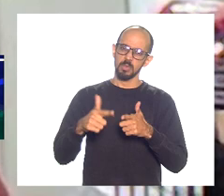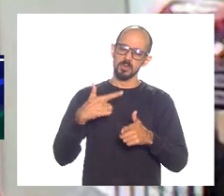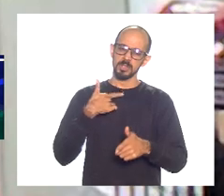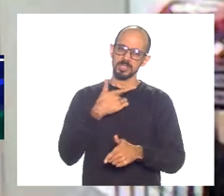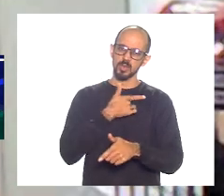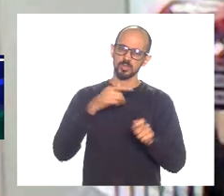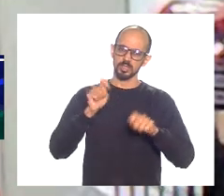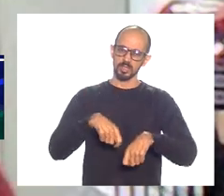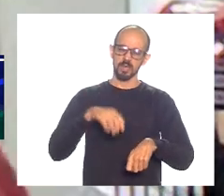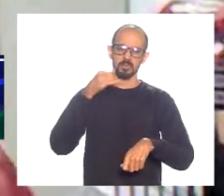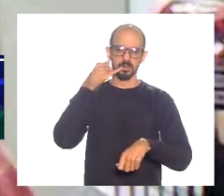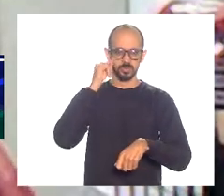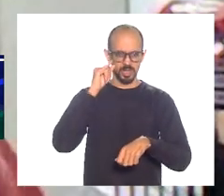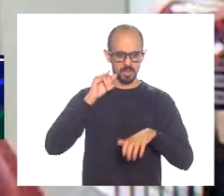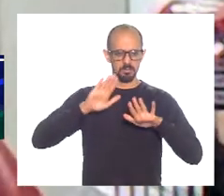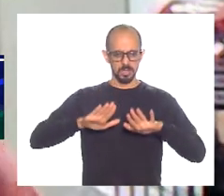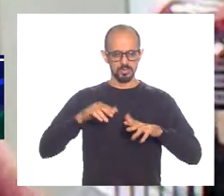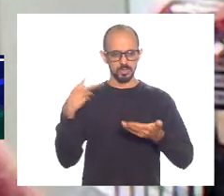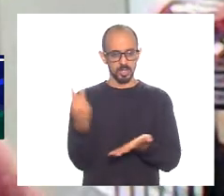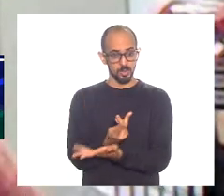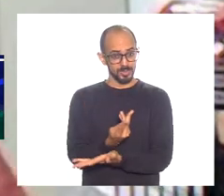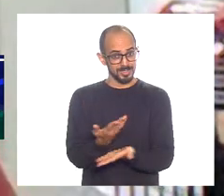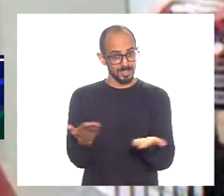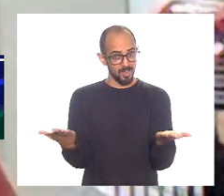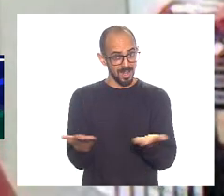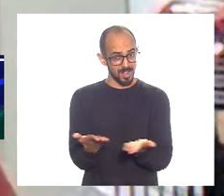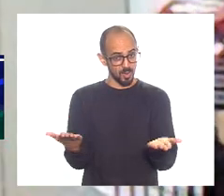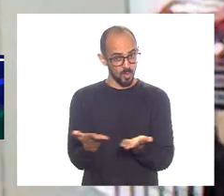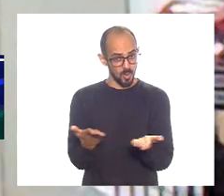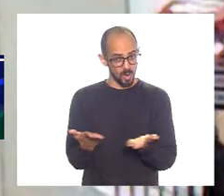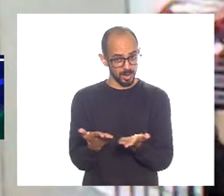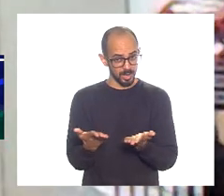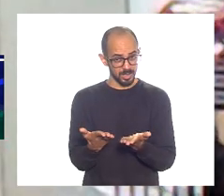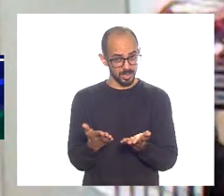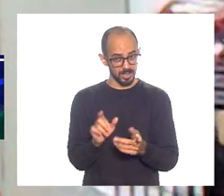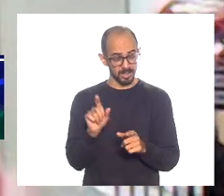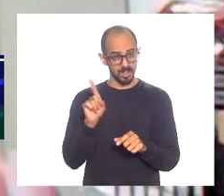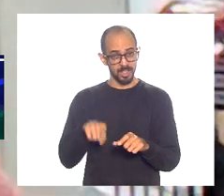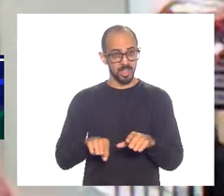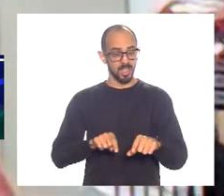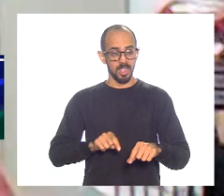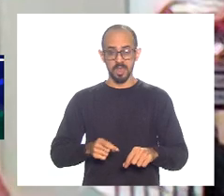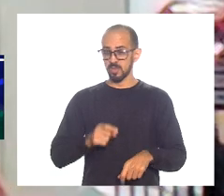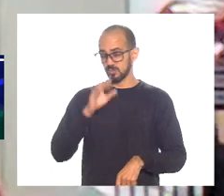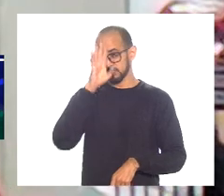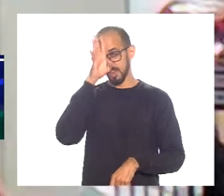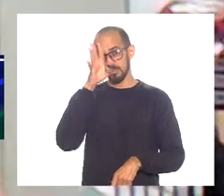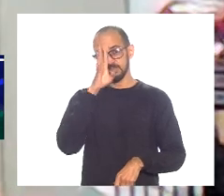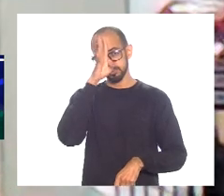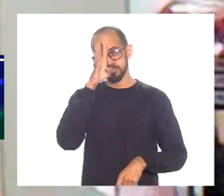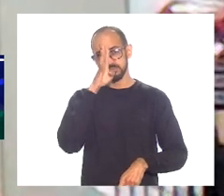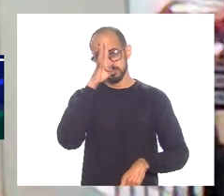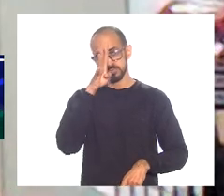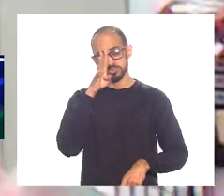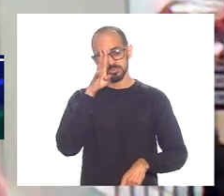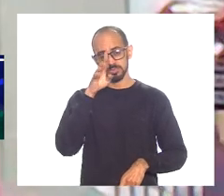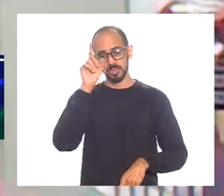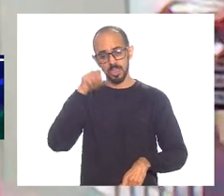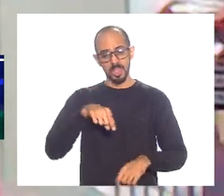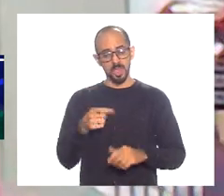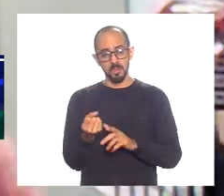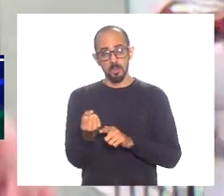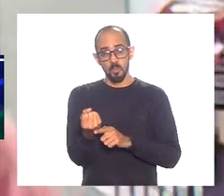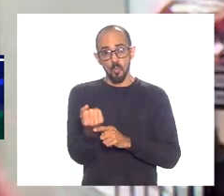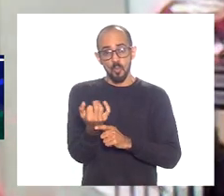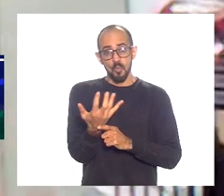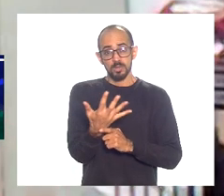prevenidos. Mas o que a gente está vivenciando agora nessa pandemia é um absurdo. É uma quantidade de mortes